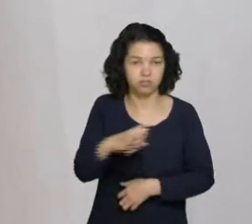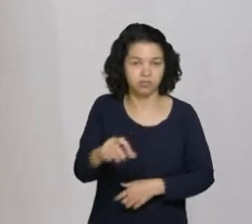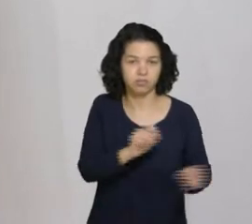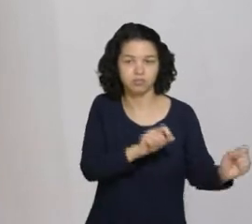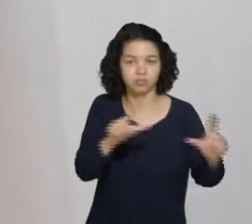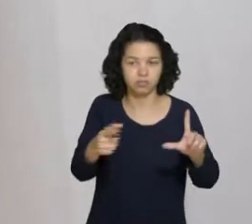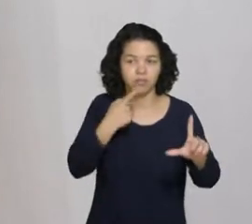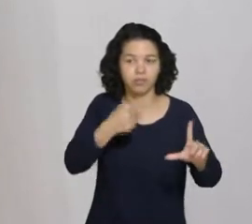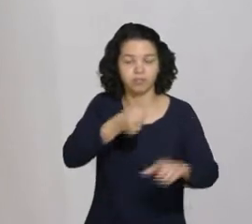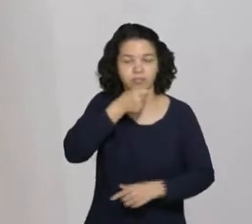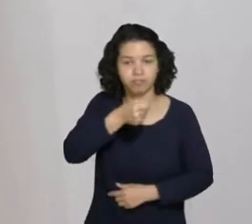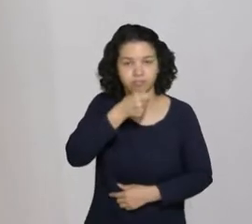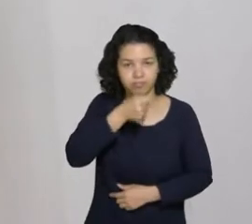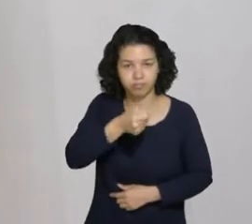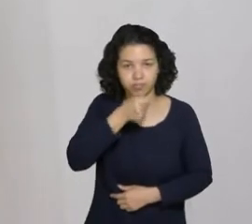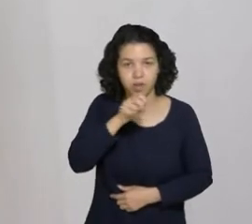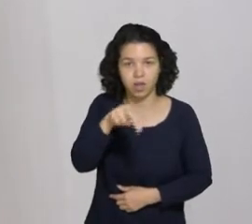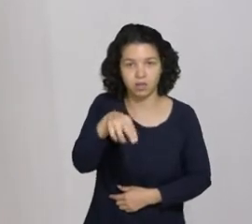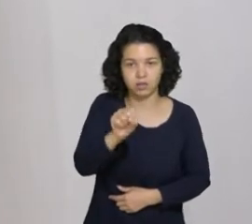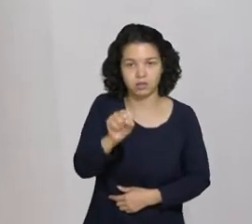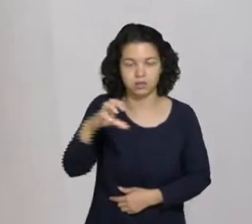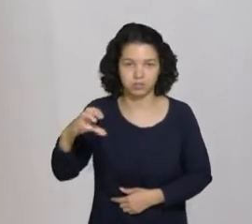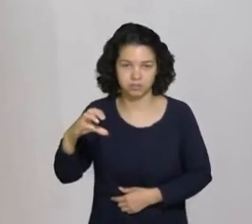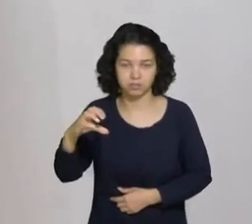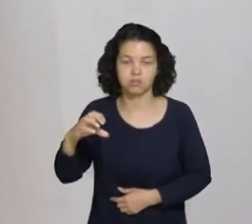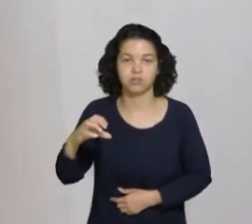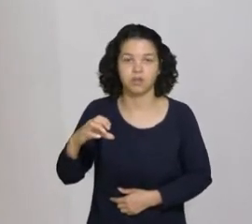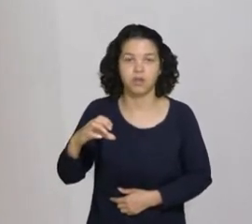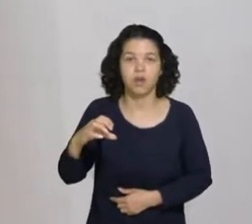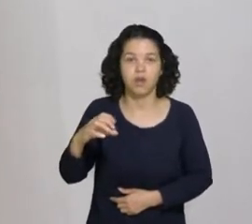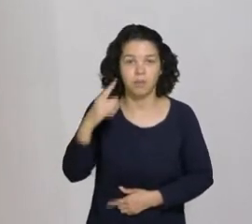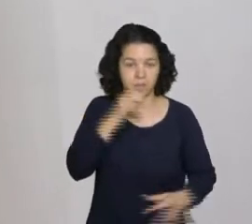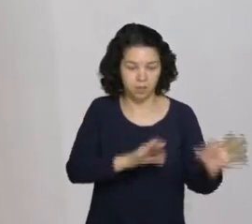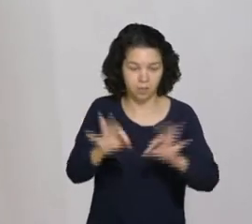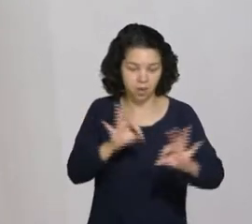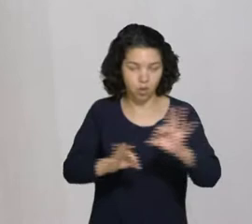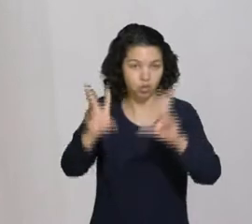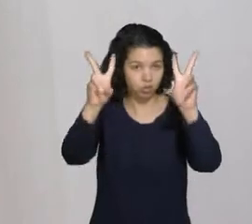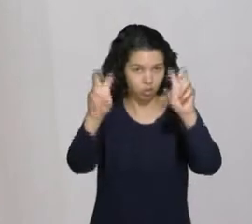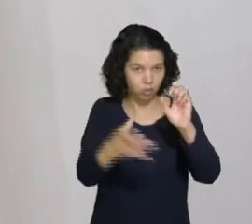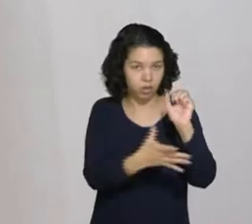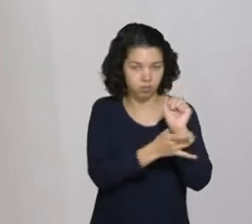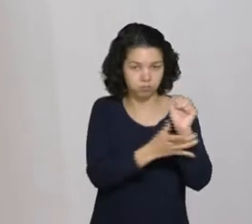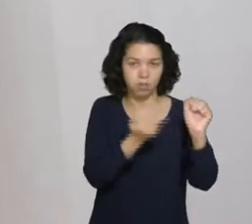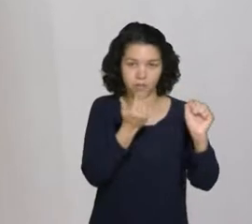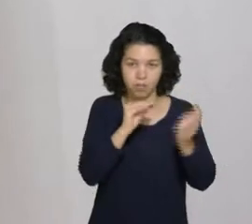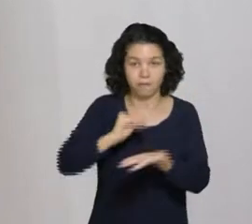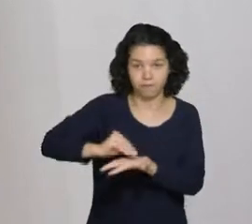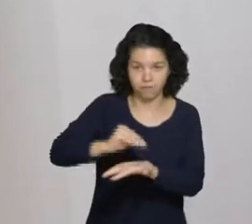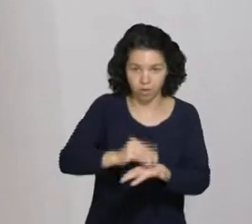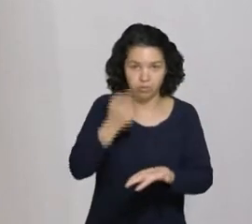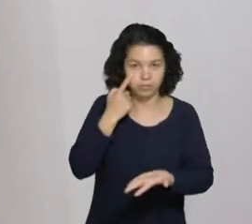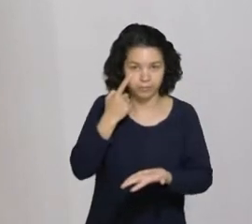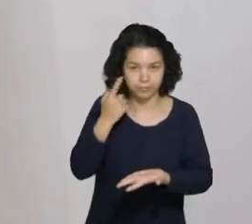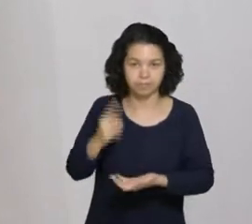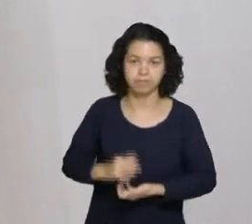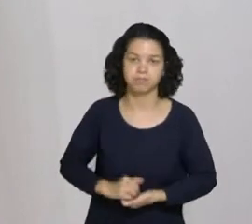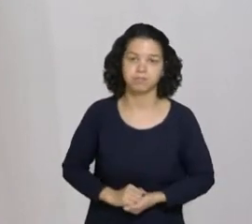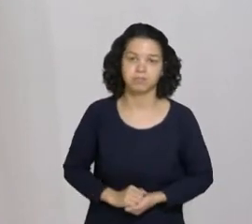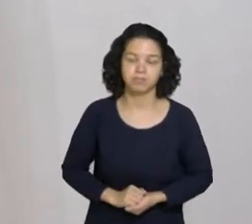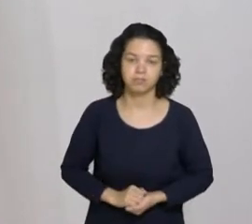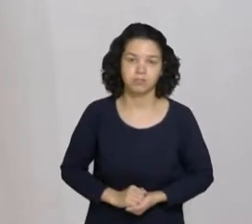que a NSC fez sobre a insegurança alimentar em Santa Catarina